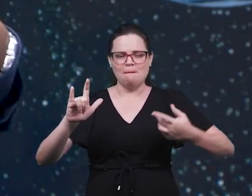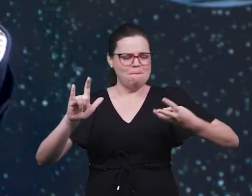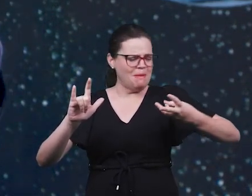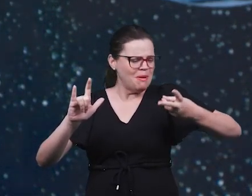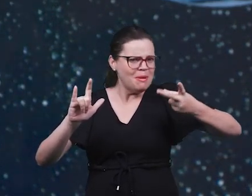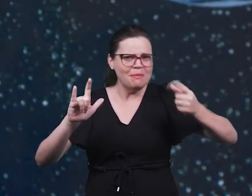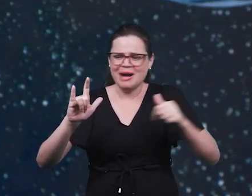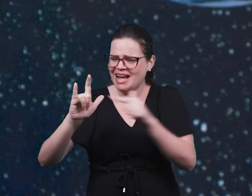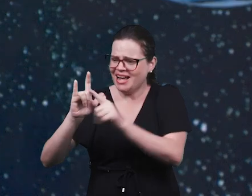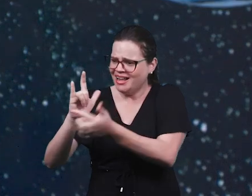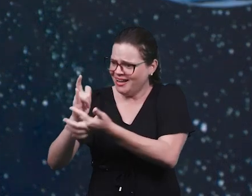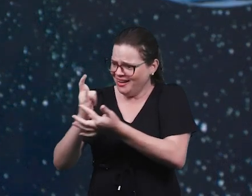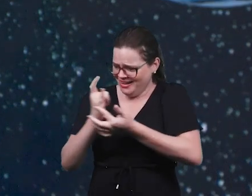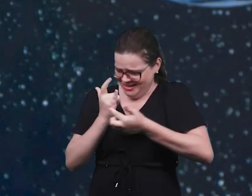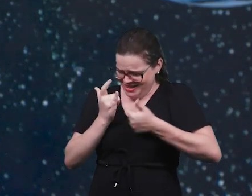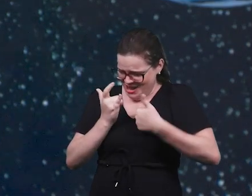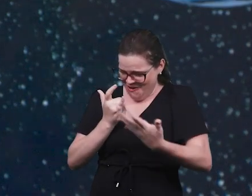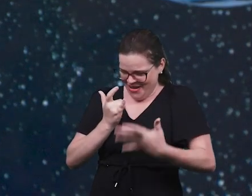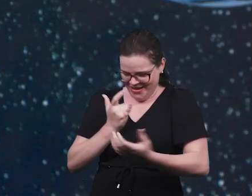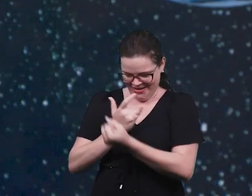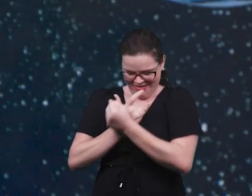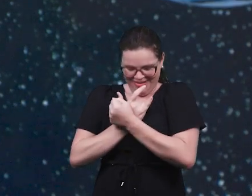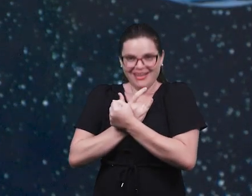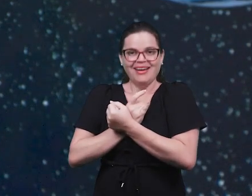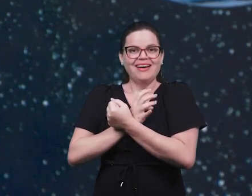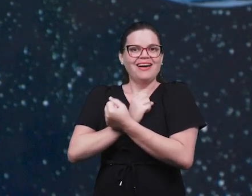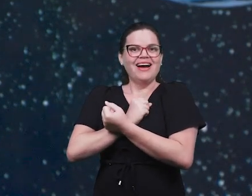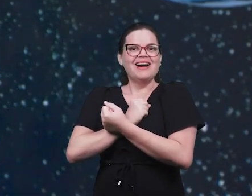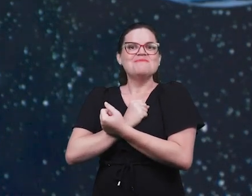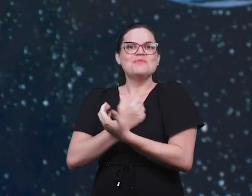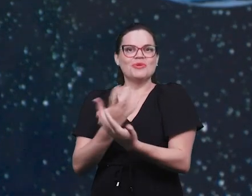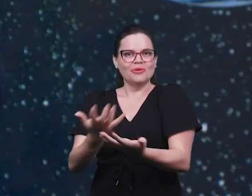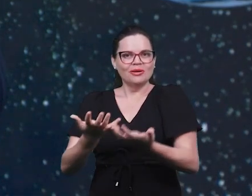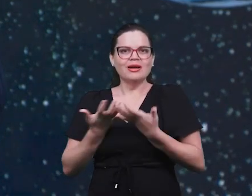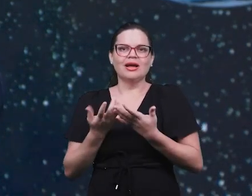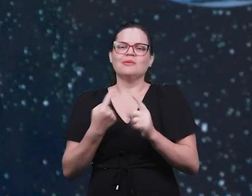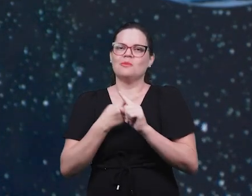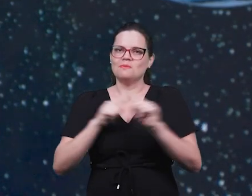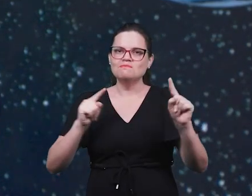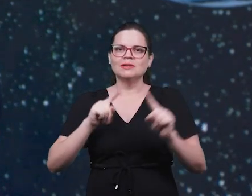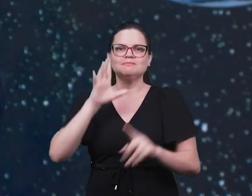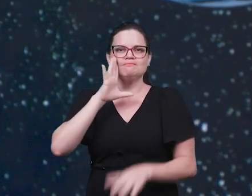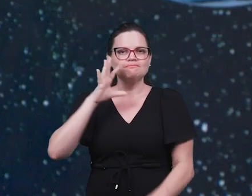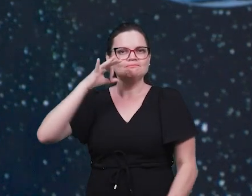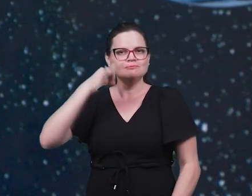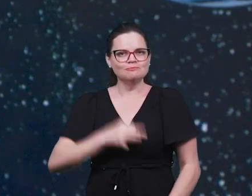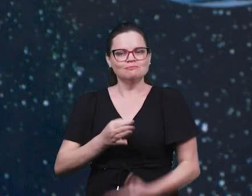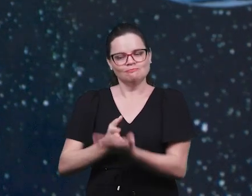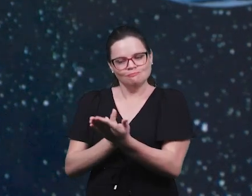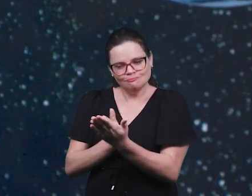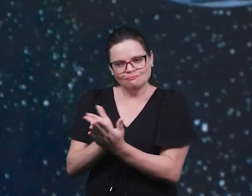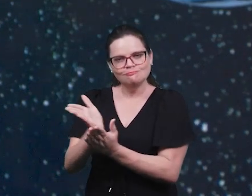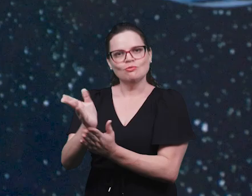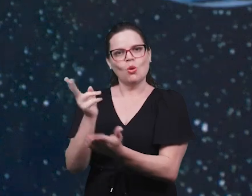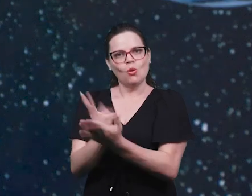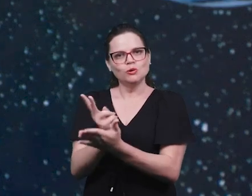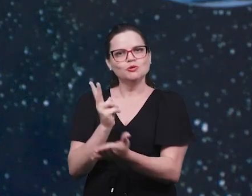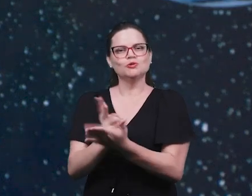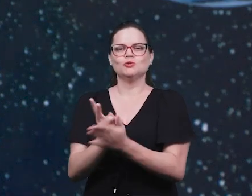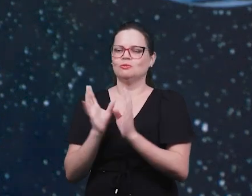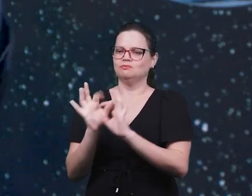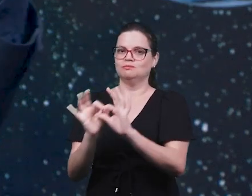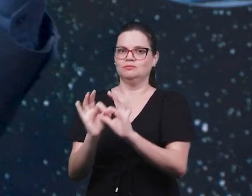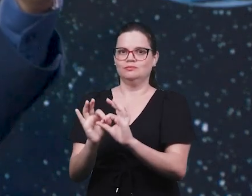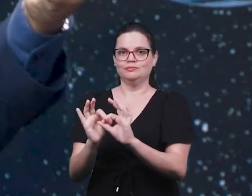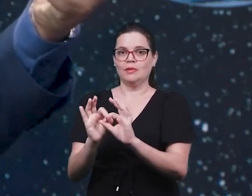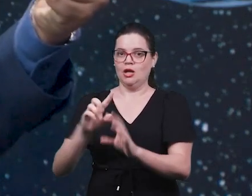esse amor, nós precisamos ter a consciência, mais do que isso, nós precisamos ter a firmeza de não deixá-lo. Glória a Deus. Nós o amamos